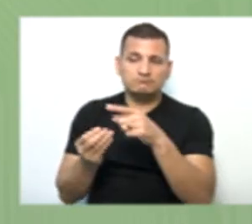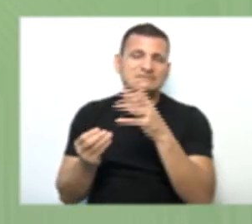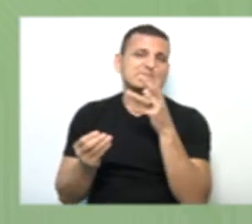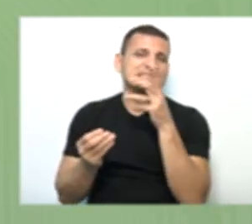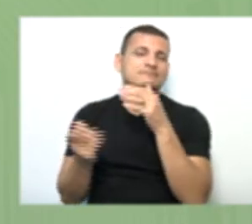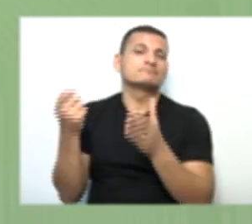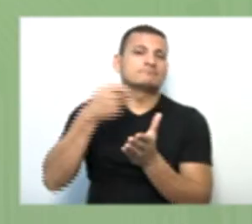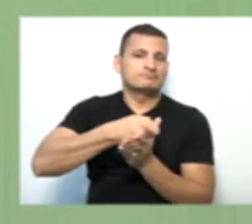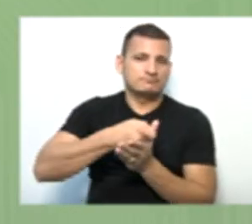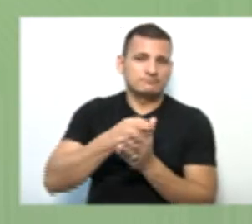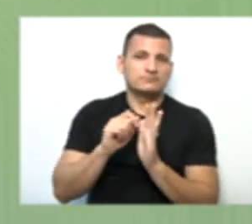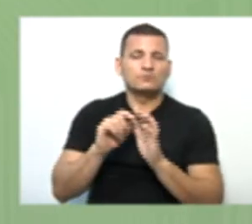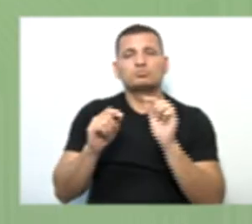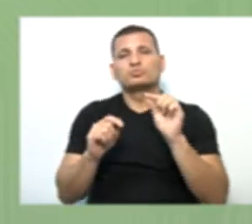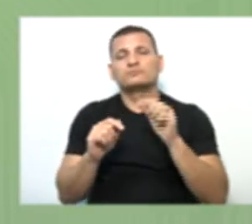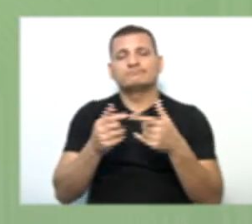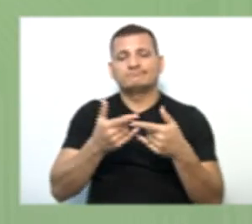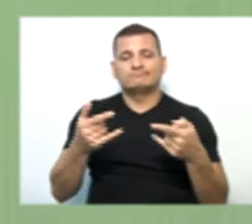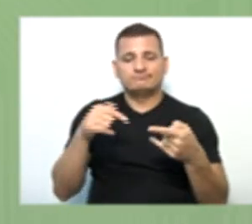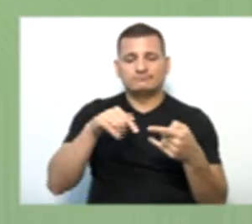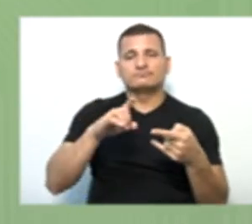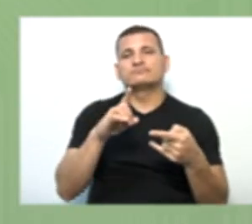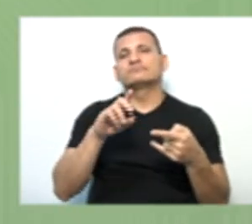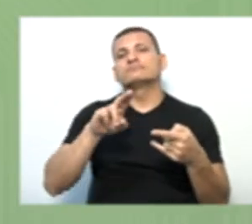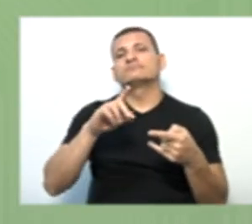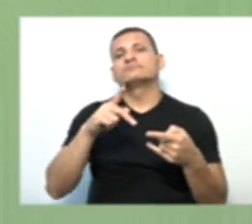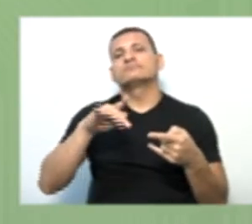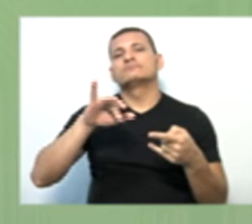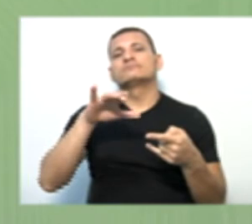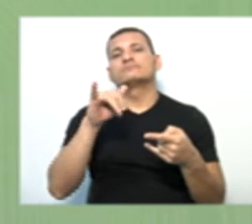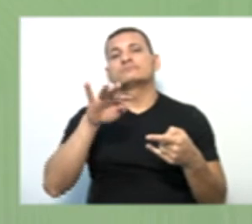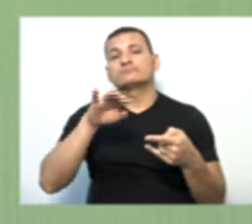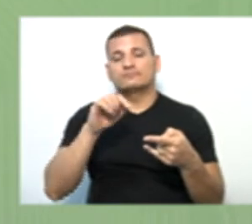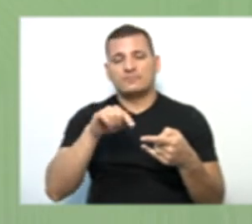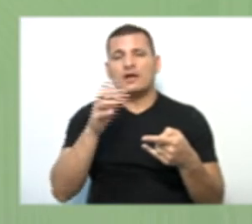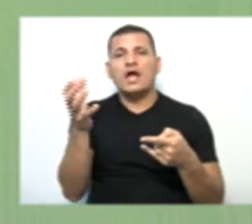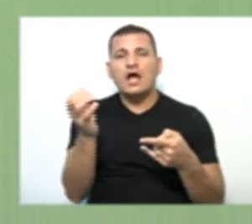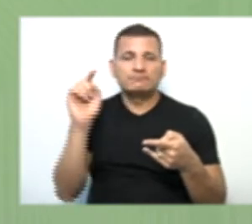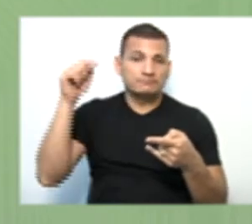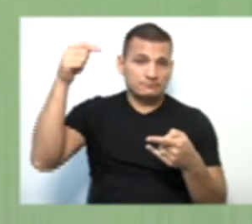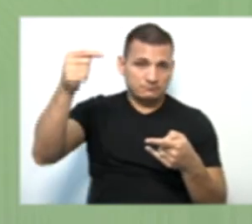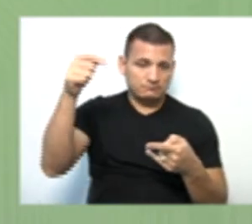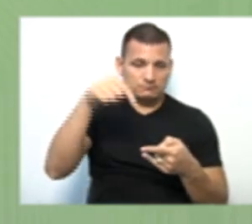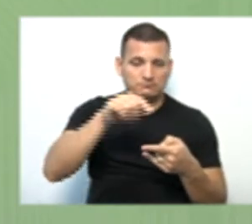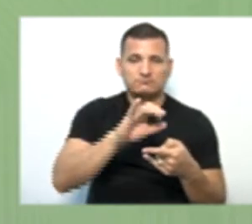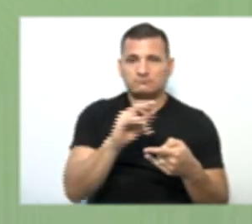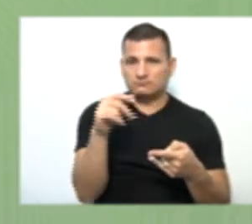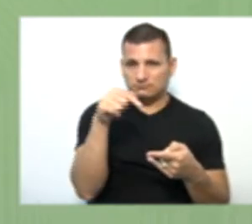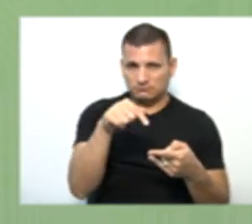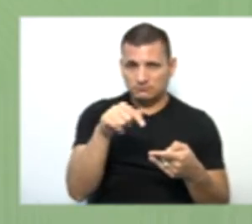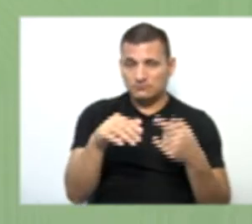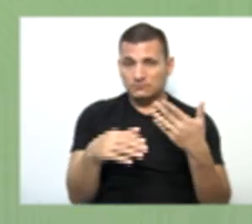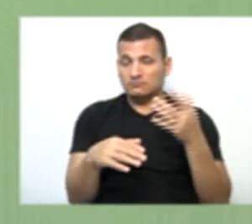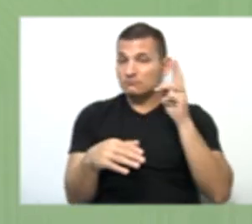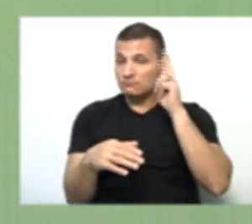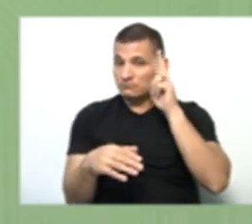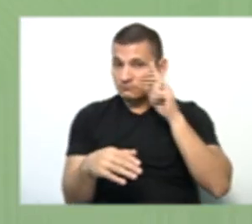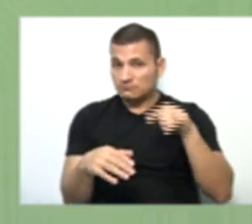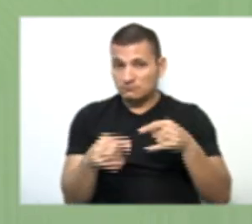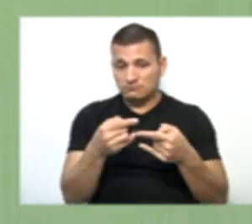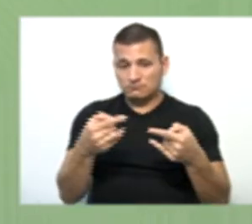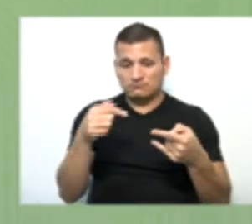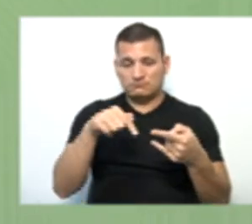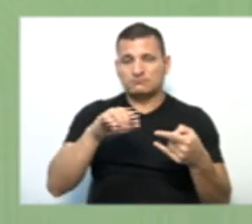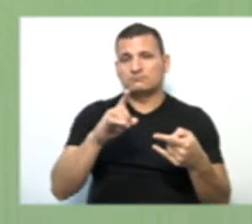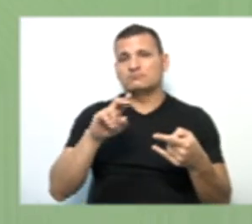Então gera uma duplicata a receber para a cooperativa. Então lembrando que essas duplicatas precisa se